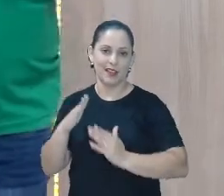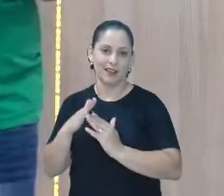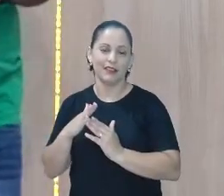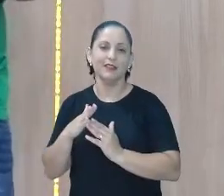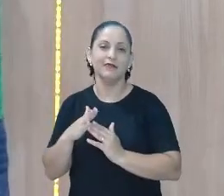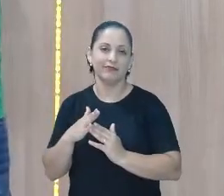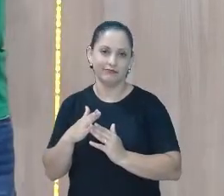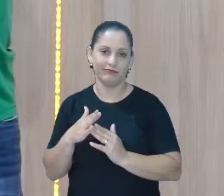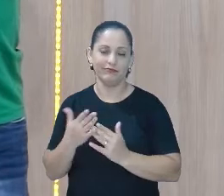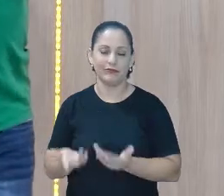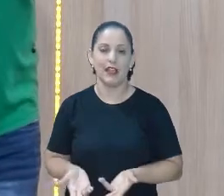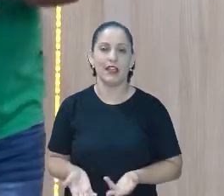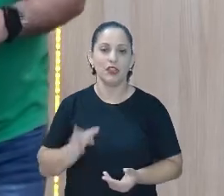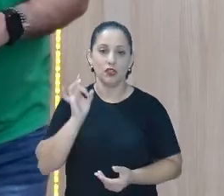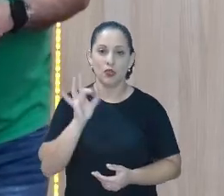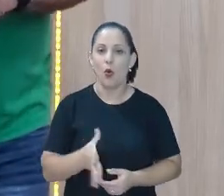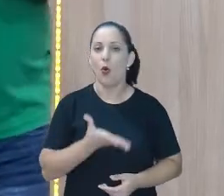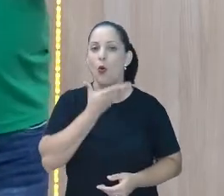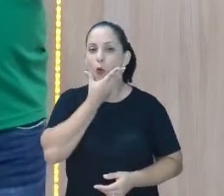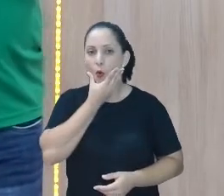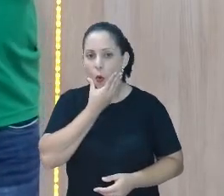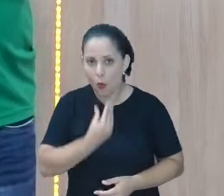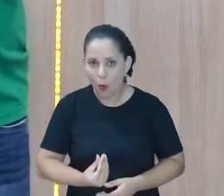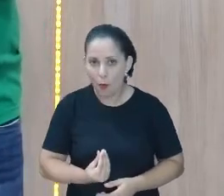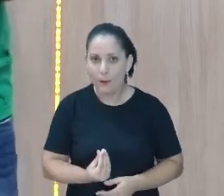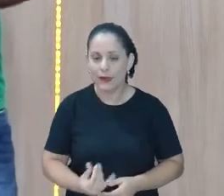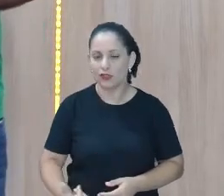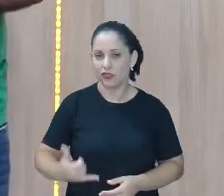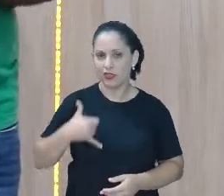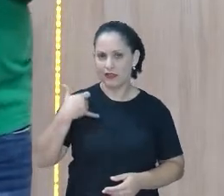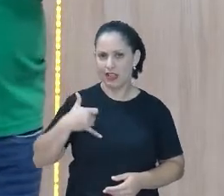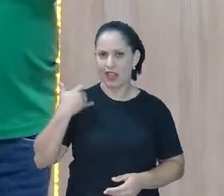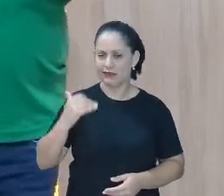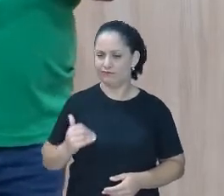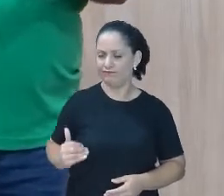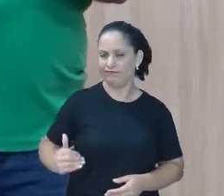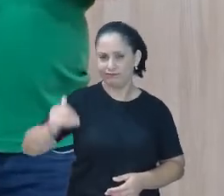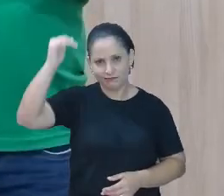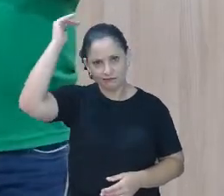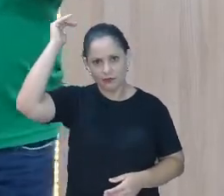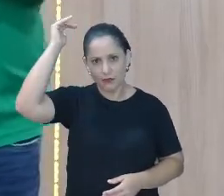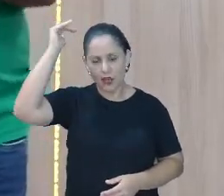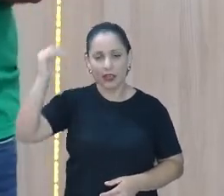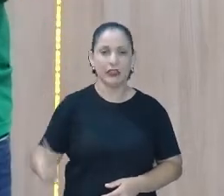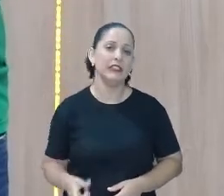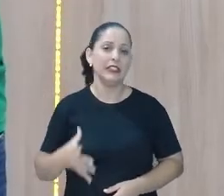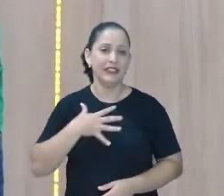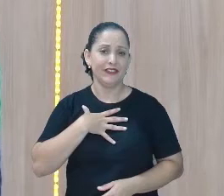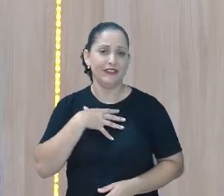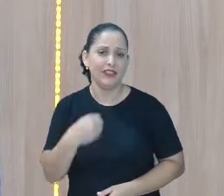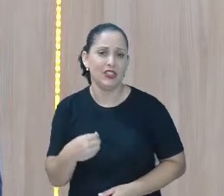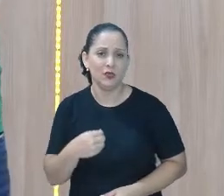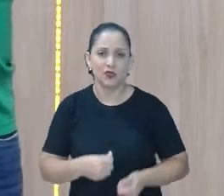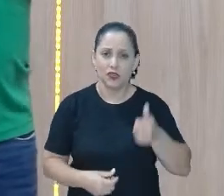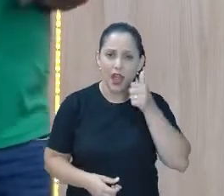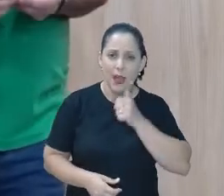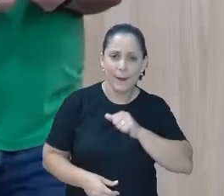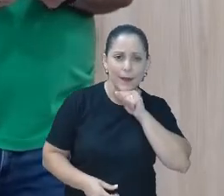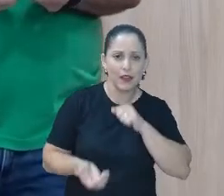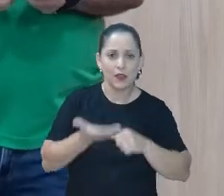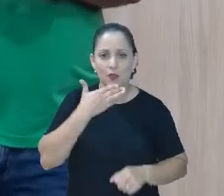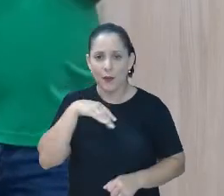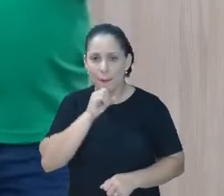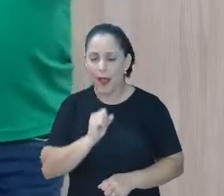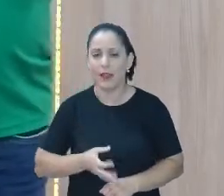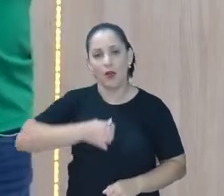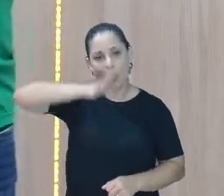era restrita aos homens maiores de idade, filhos de pai e mãe